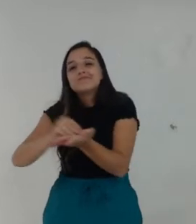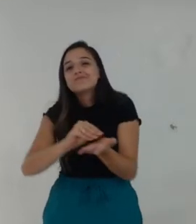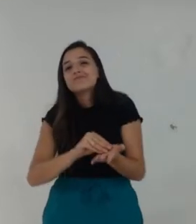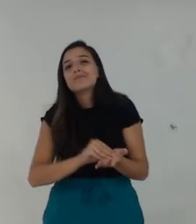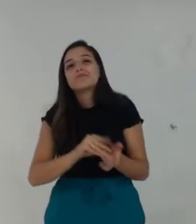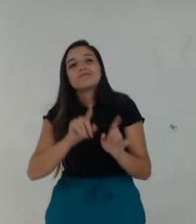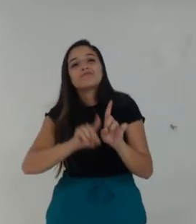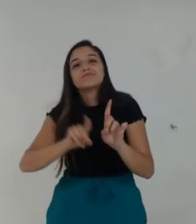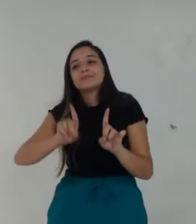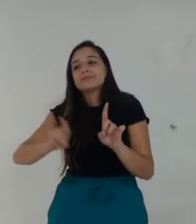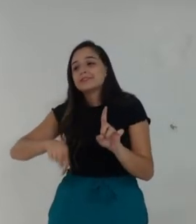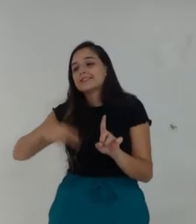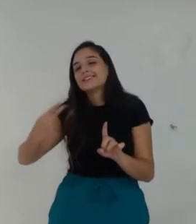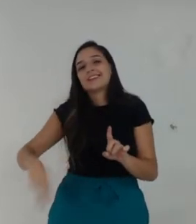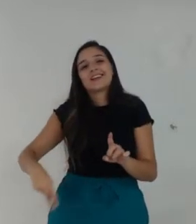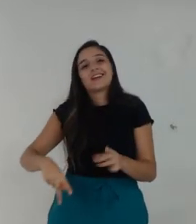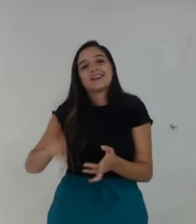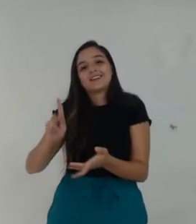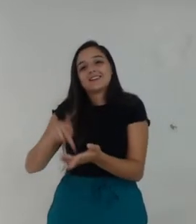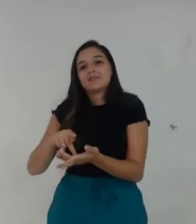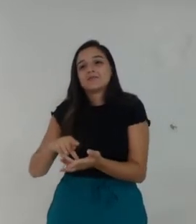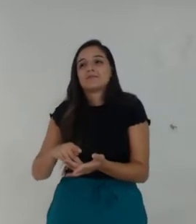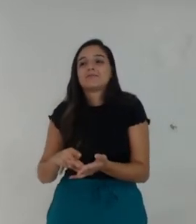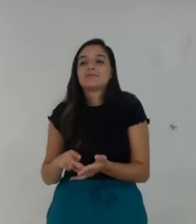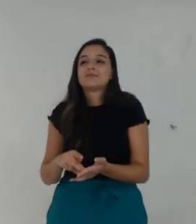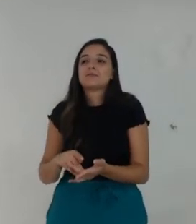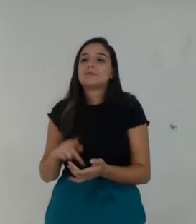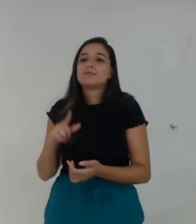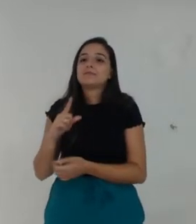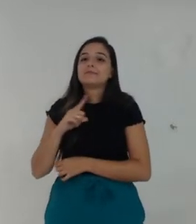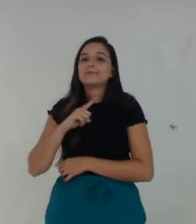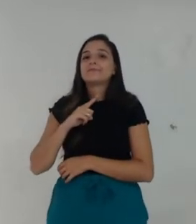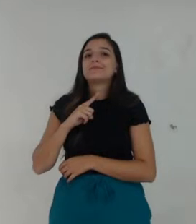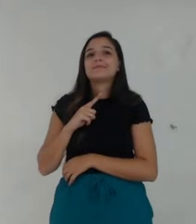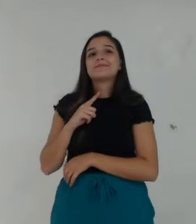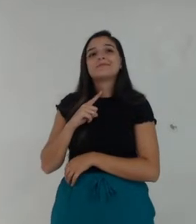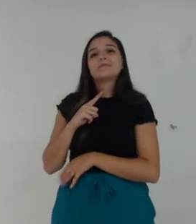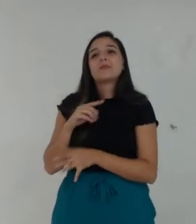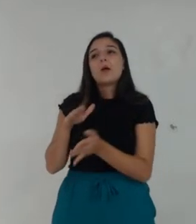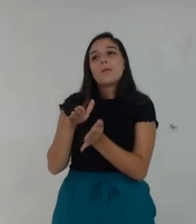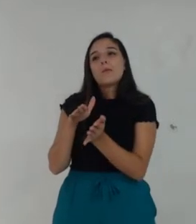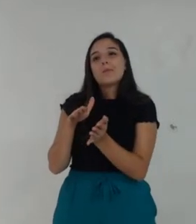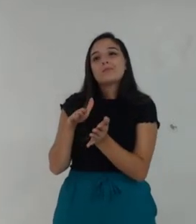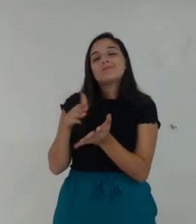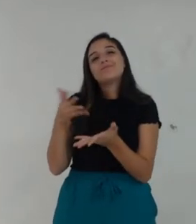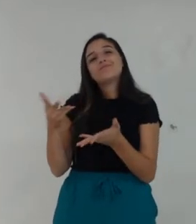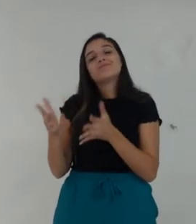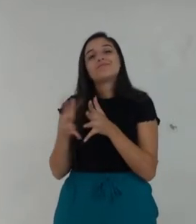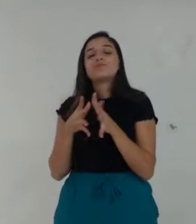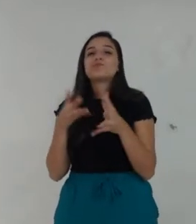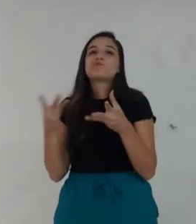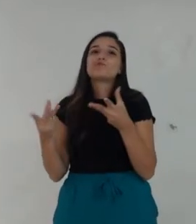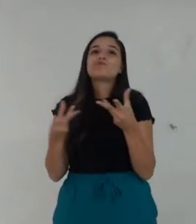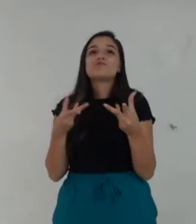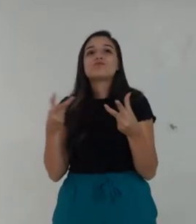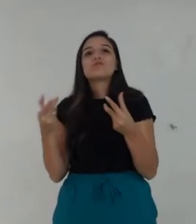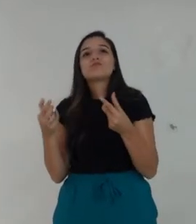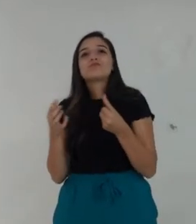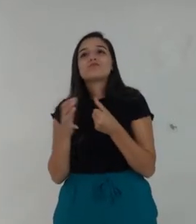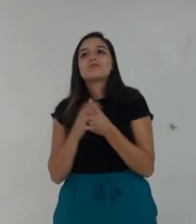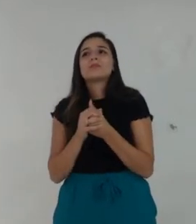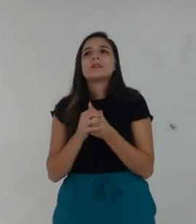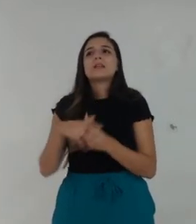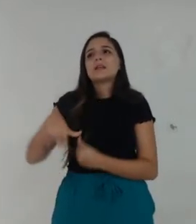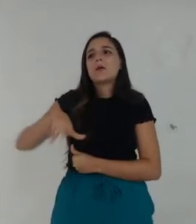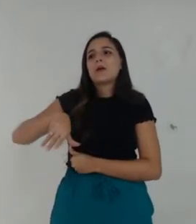à realidade. Nós podemos analisar ele como uma produção, mas não como no âmbito em que ele